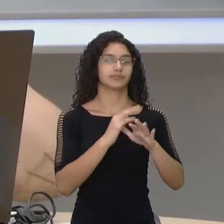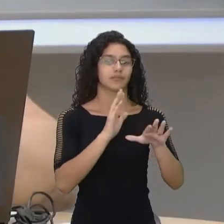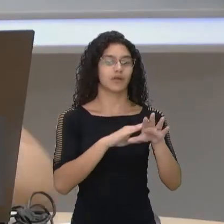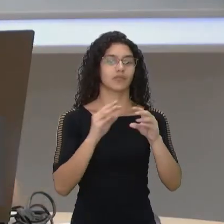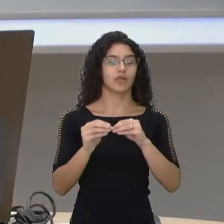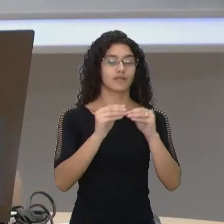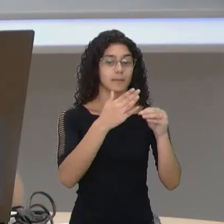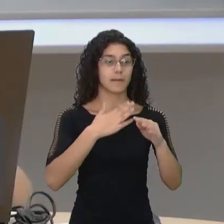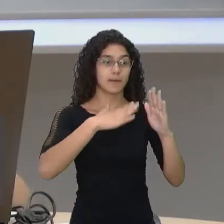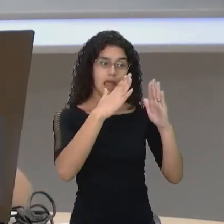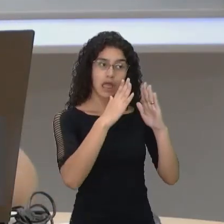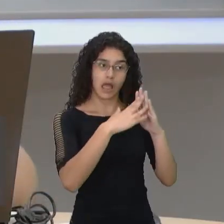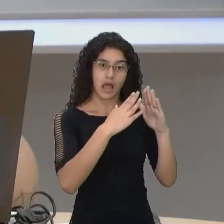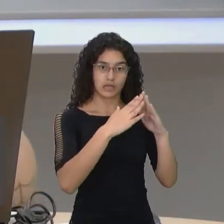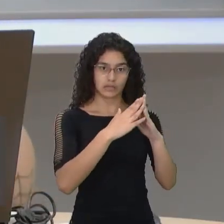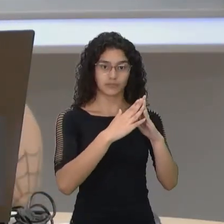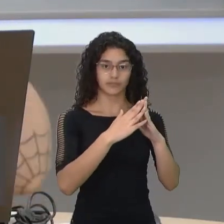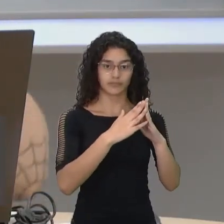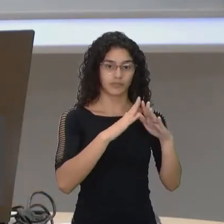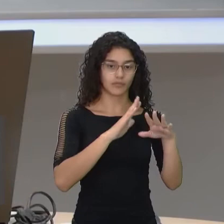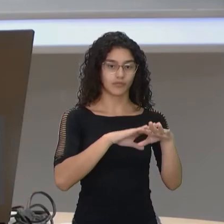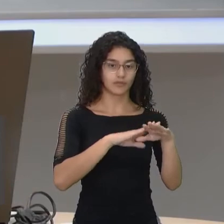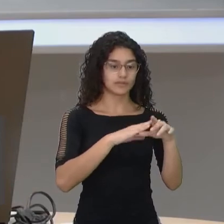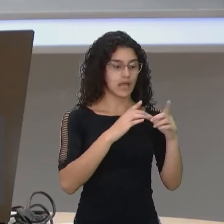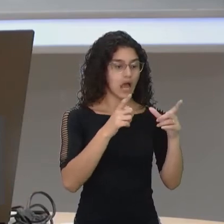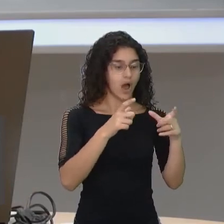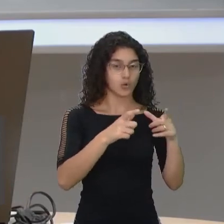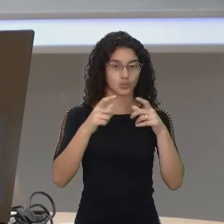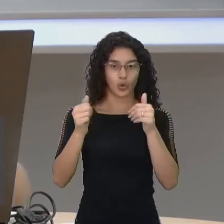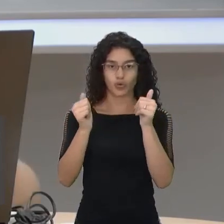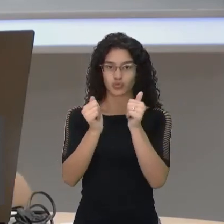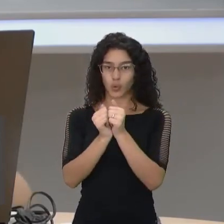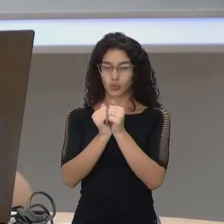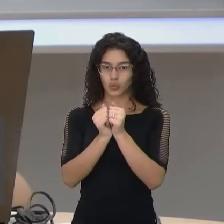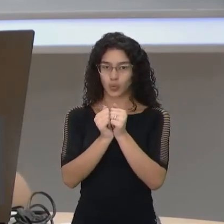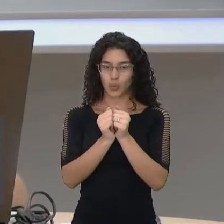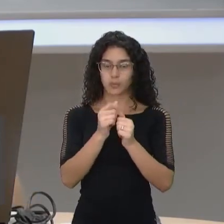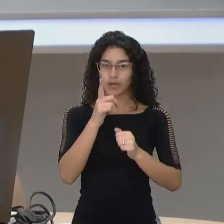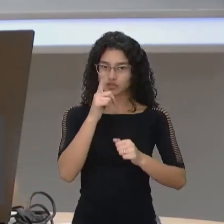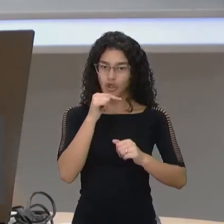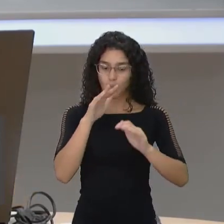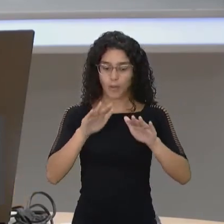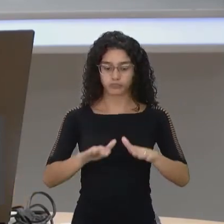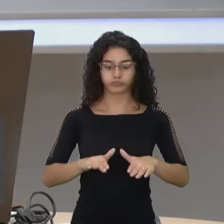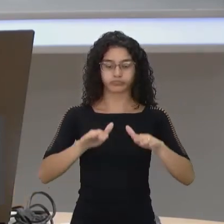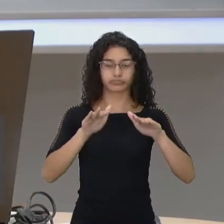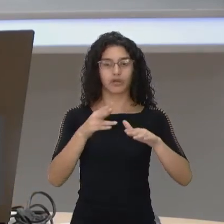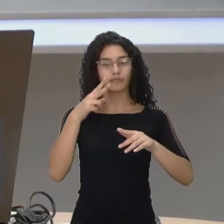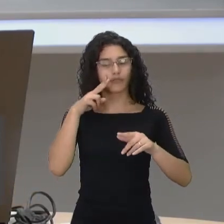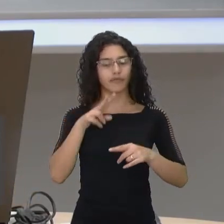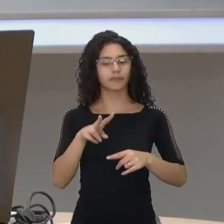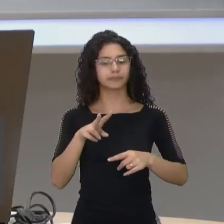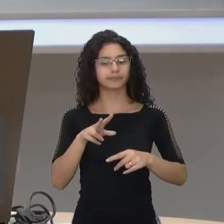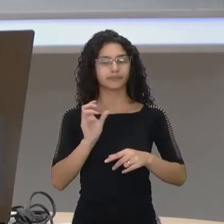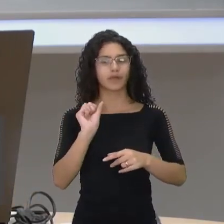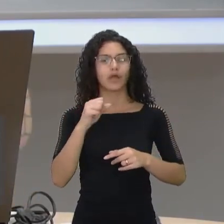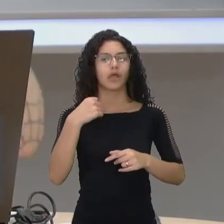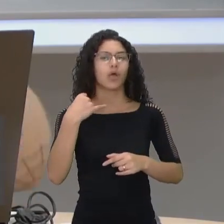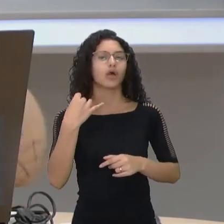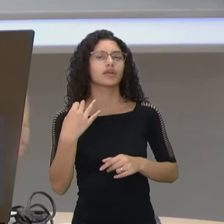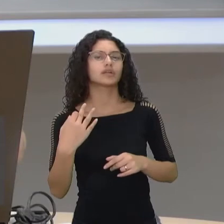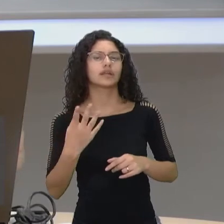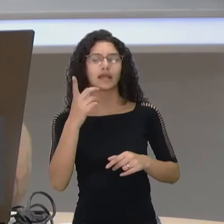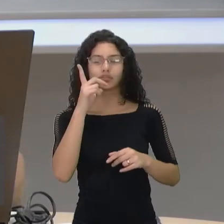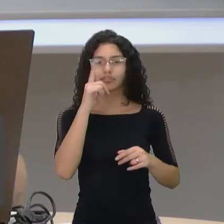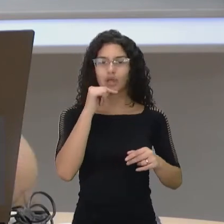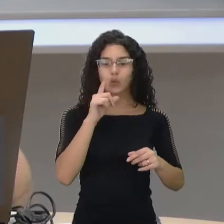levar aqui para minha casa, vou pôr as duas dentro da minha banheira cheia. E aí eu vou verificar quanta quantidade